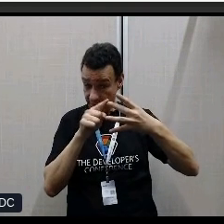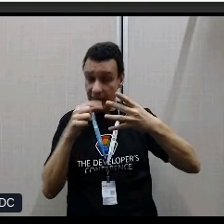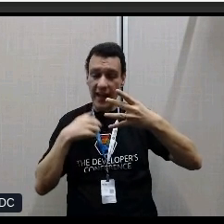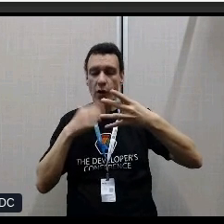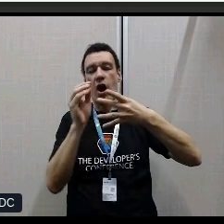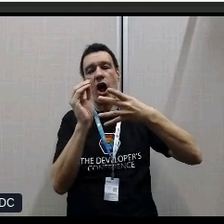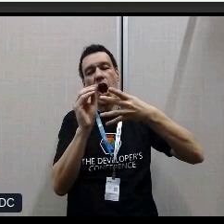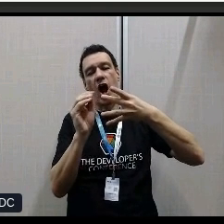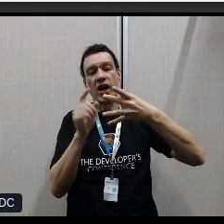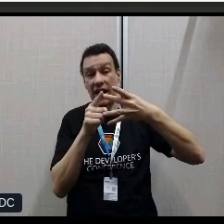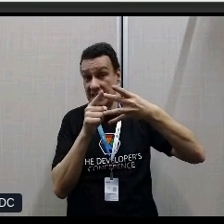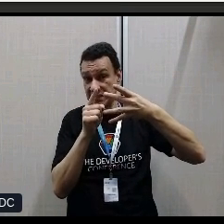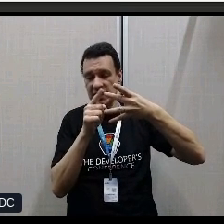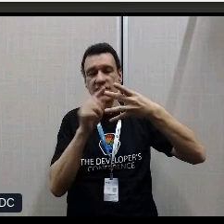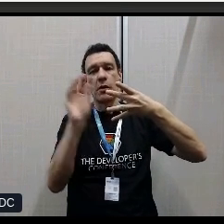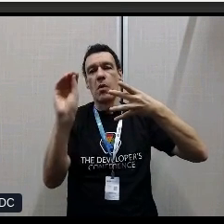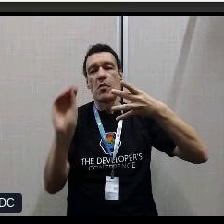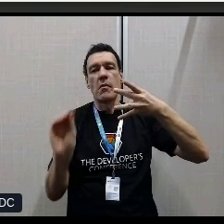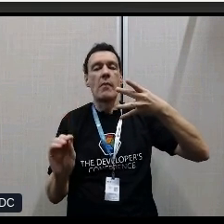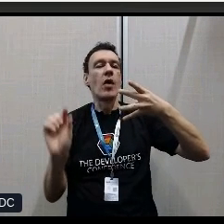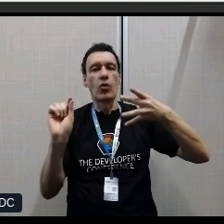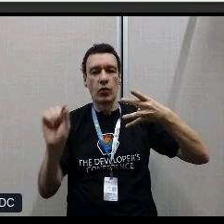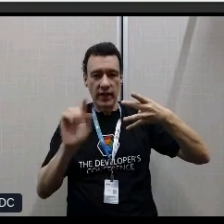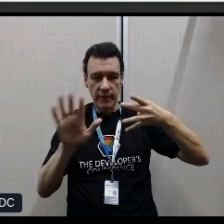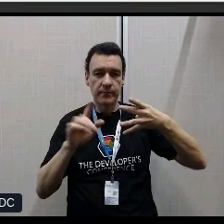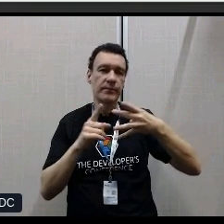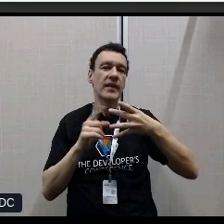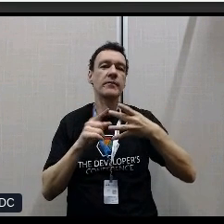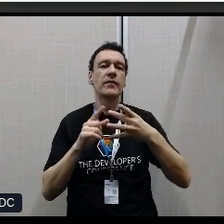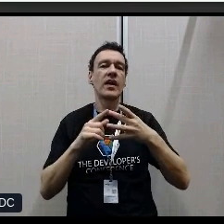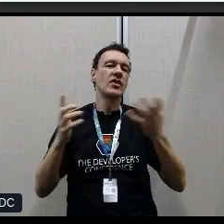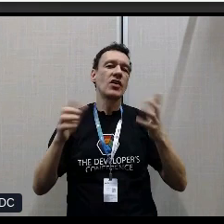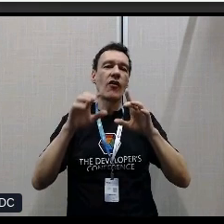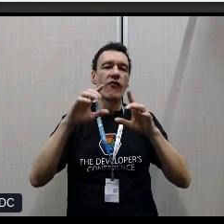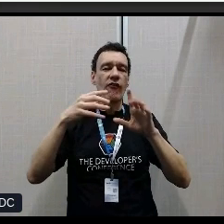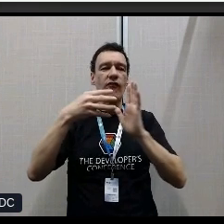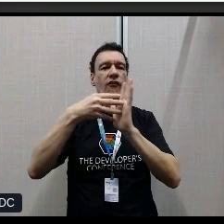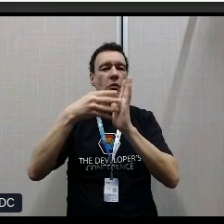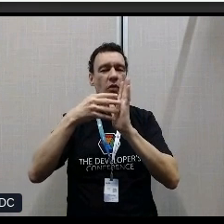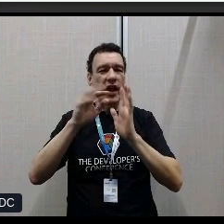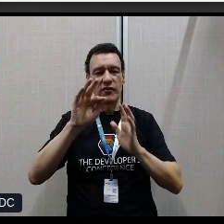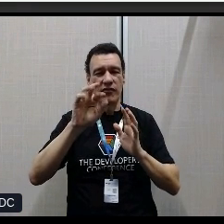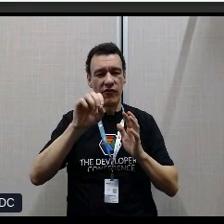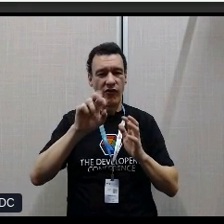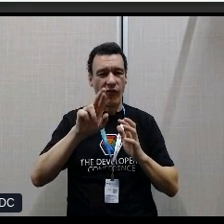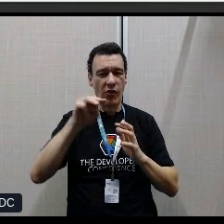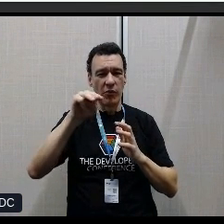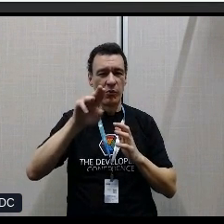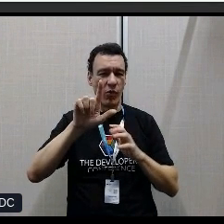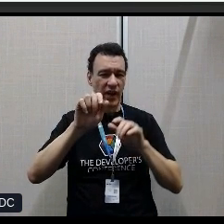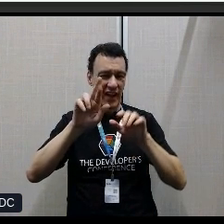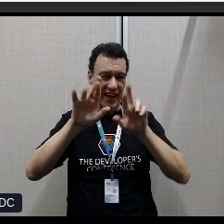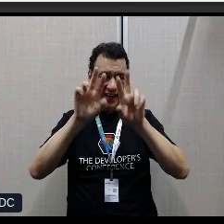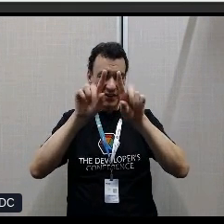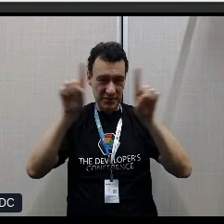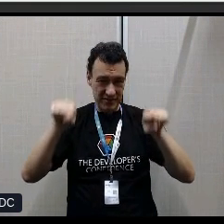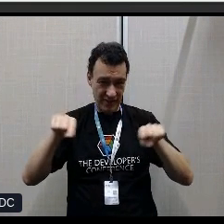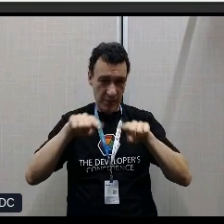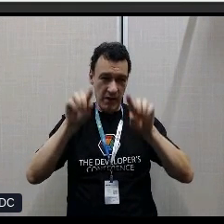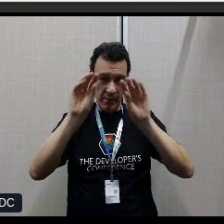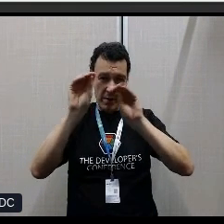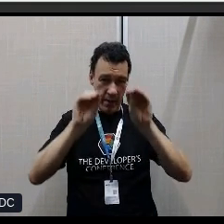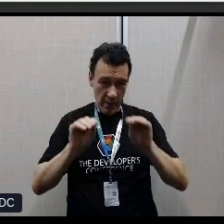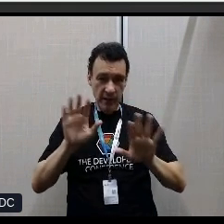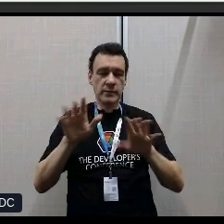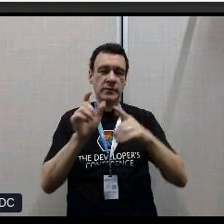até identifico o que eu tenho, o significado, os símbolos, mas o que eu tenho que fazer? Formulário é um componente